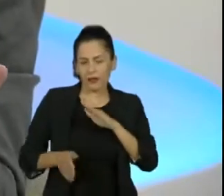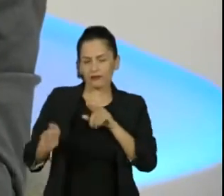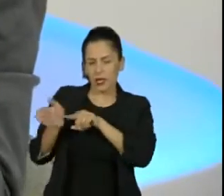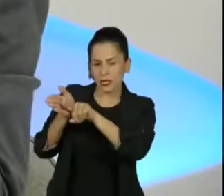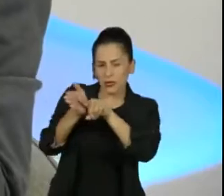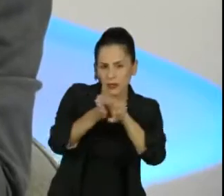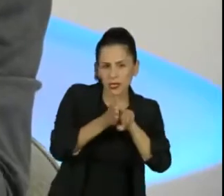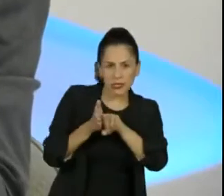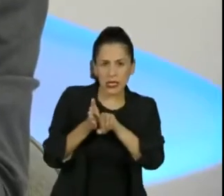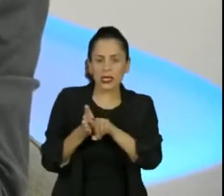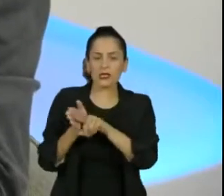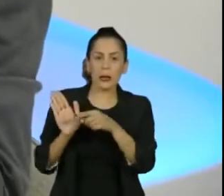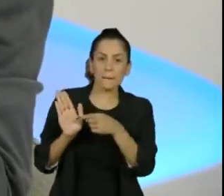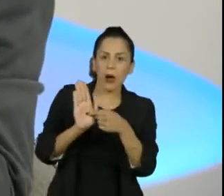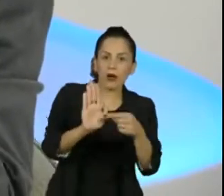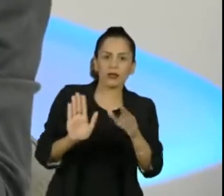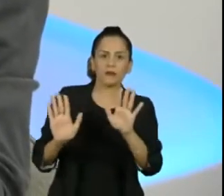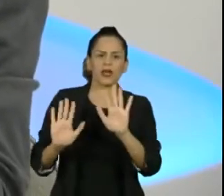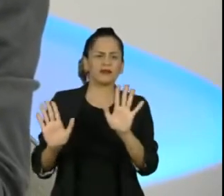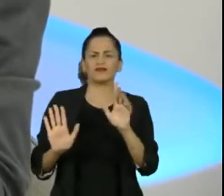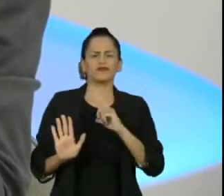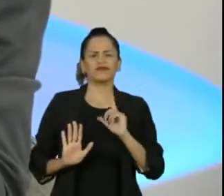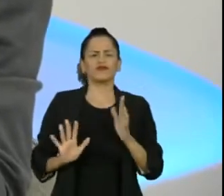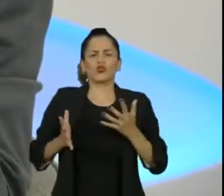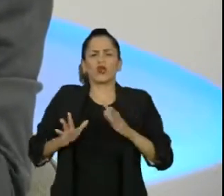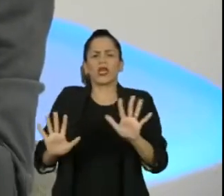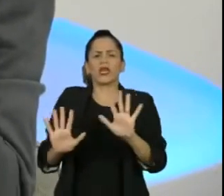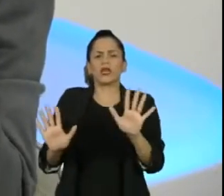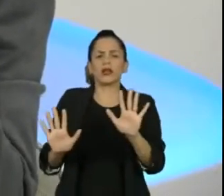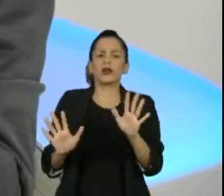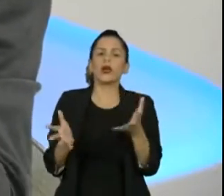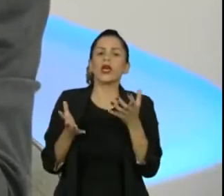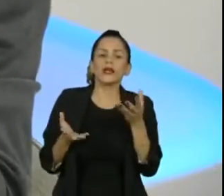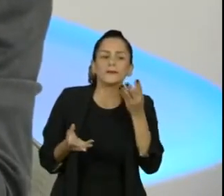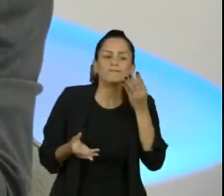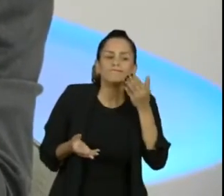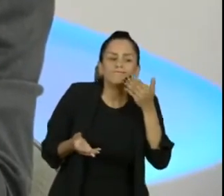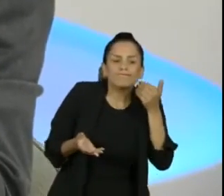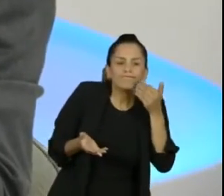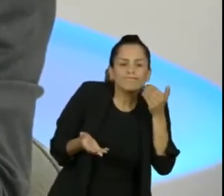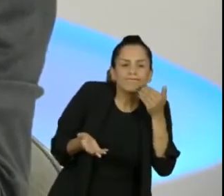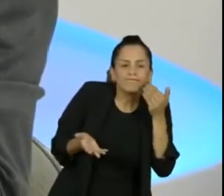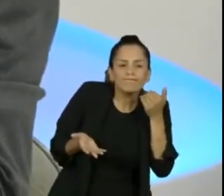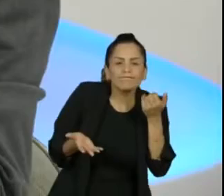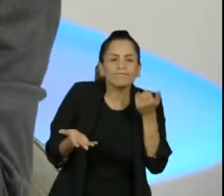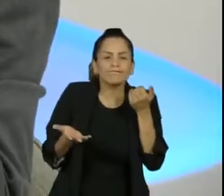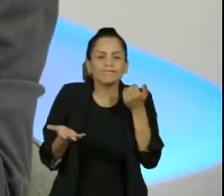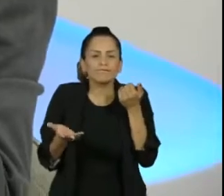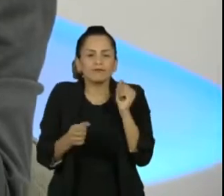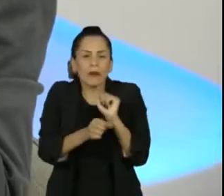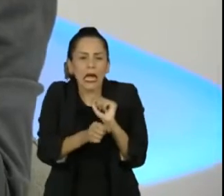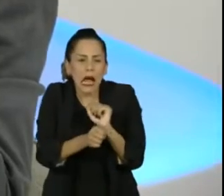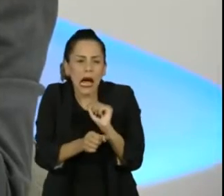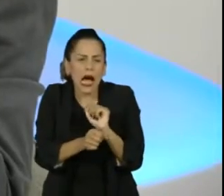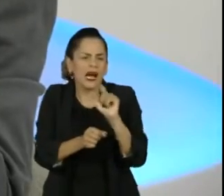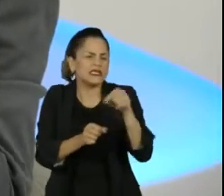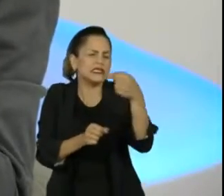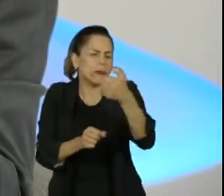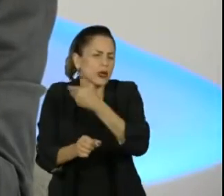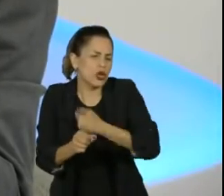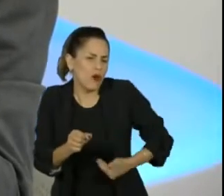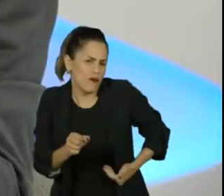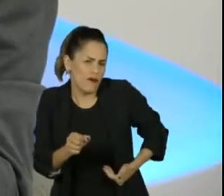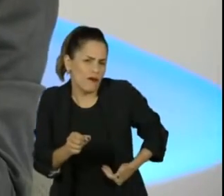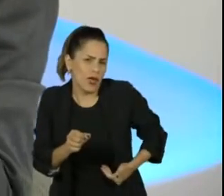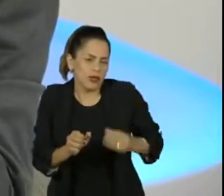não estava na hora, eu precisava de pegar mais cancha, ouvir mais, aprender mais, né? Então,